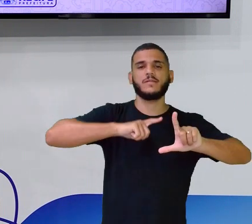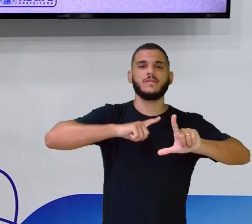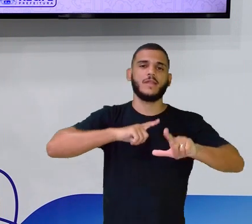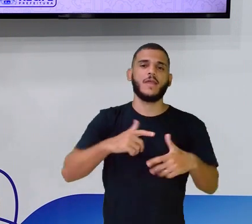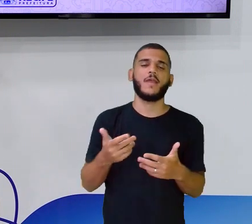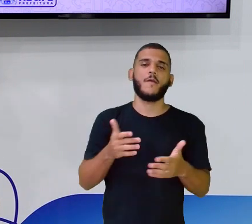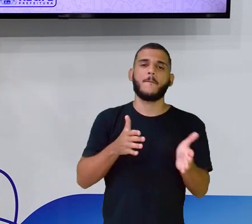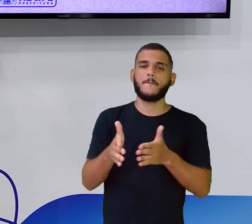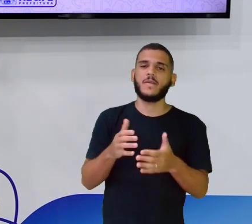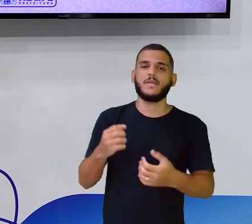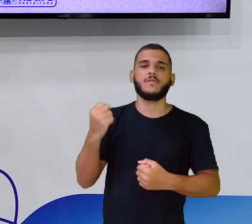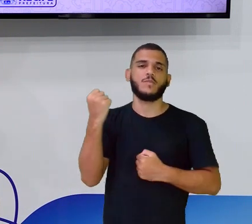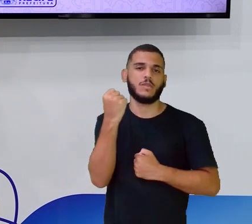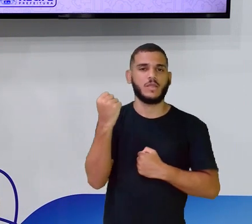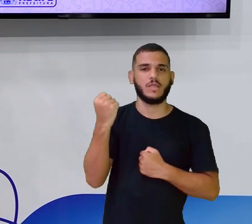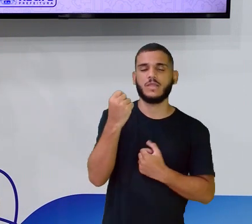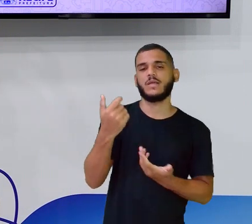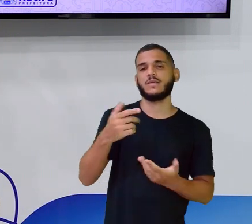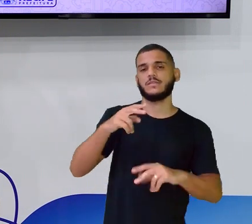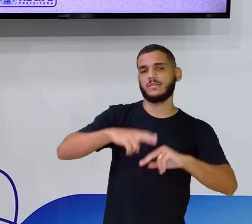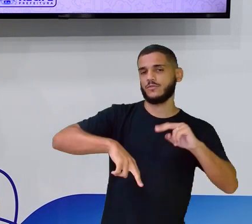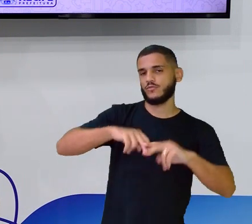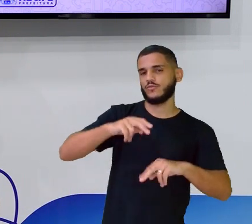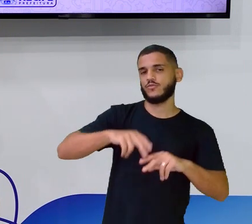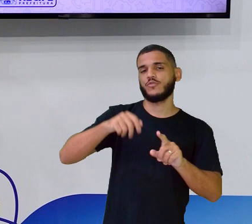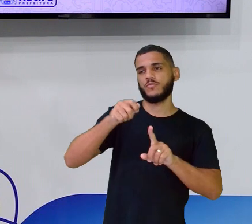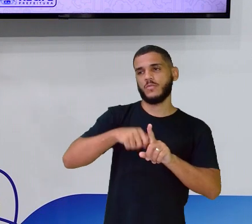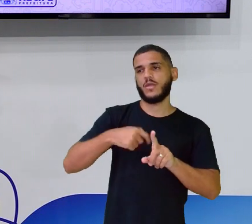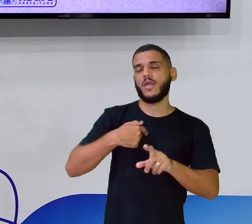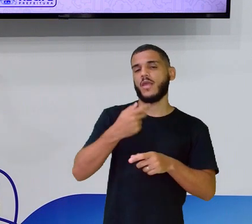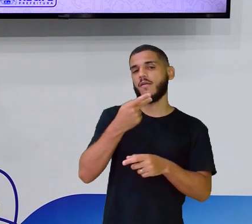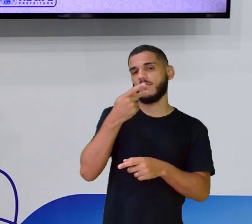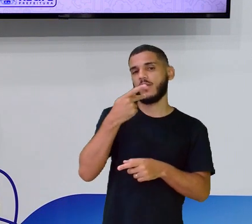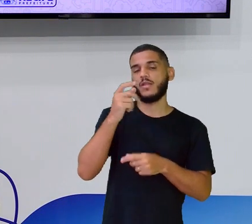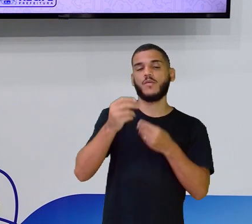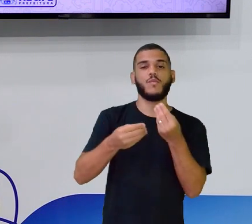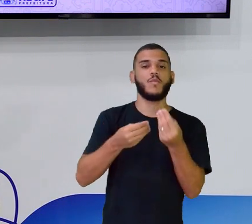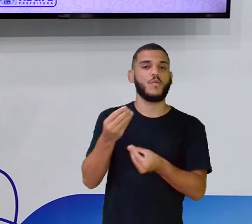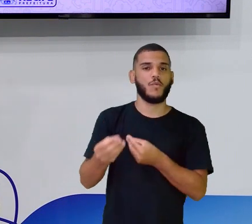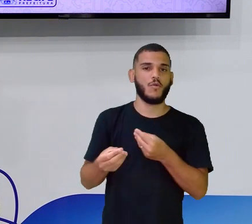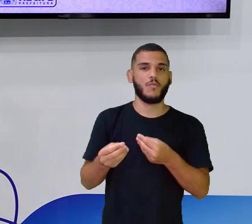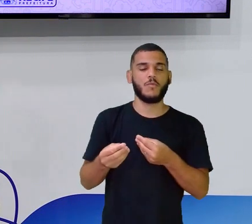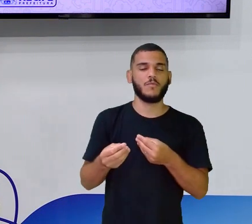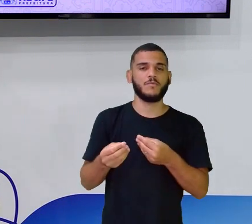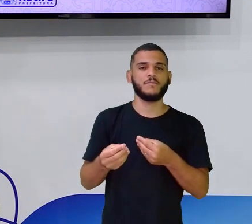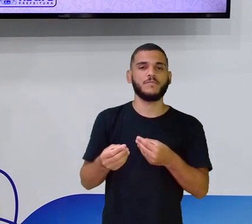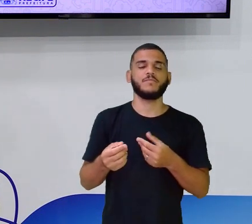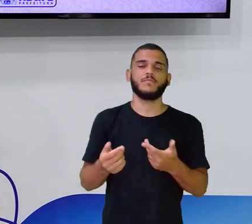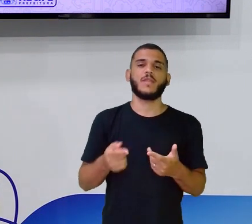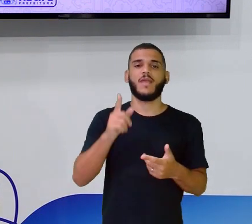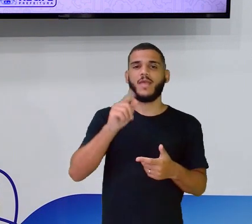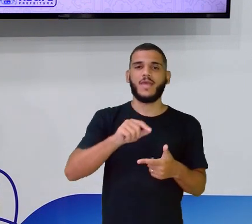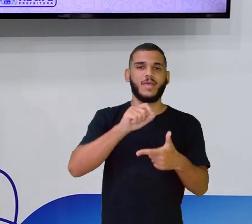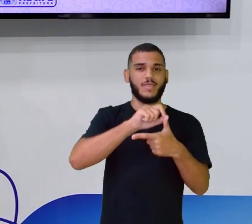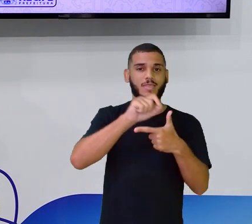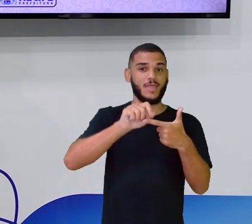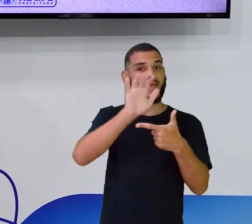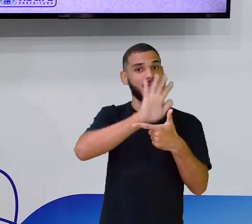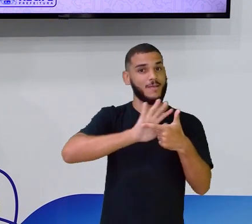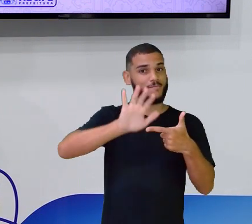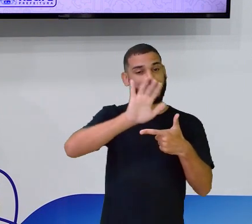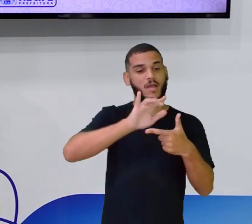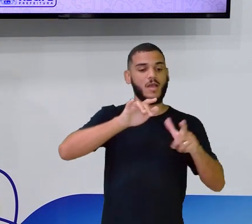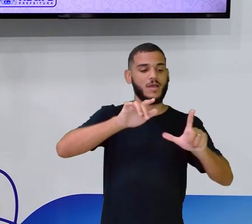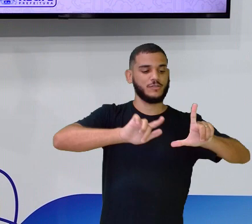João, aquele instrumento musical. Eu estou falando da forma, tá? Estou falando da forma. Por